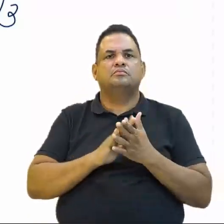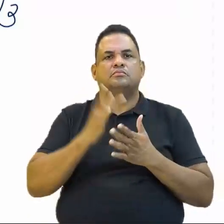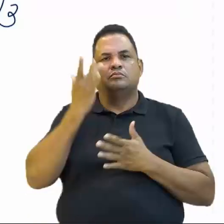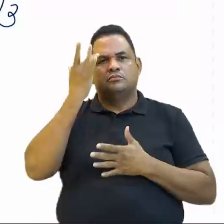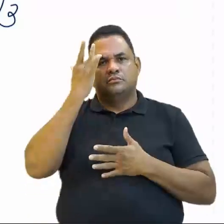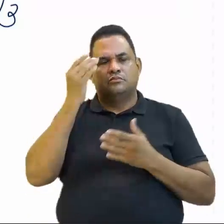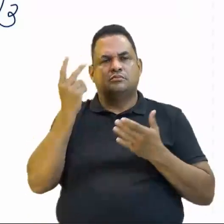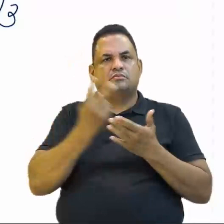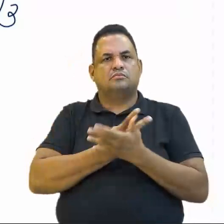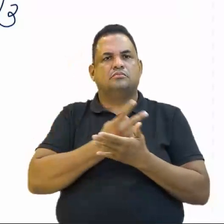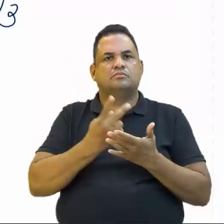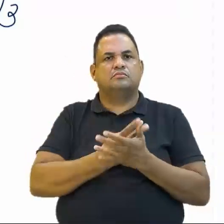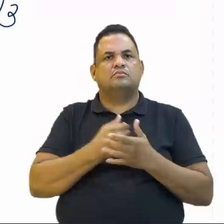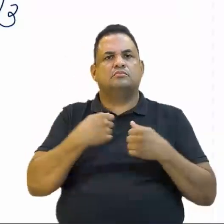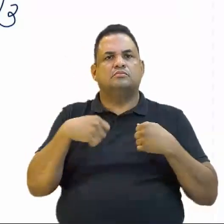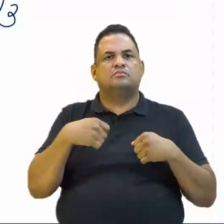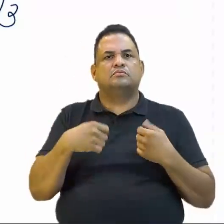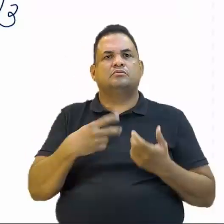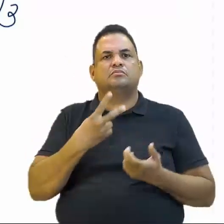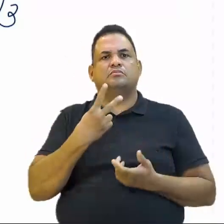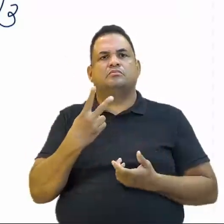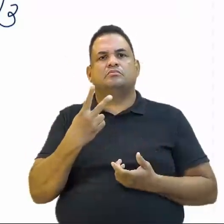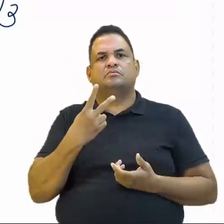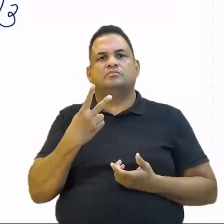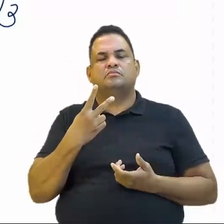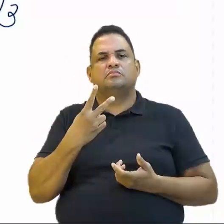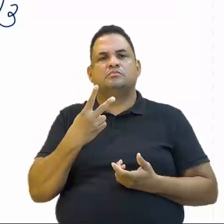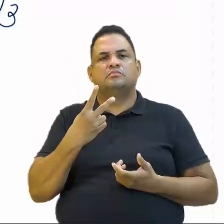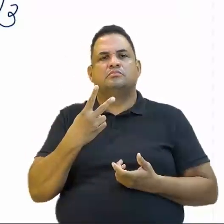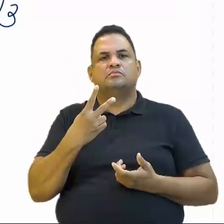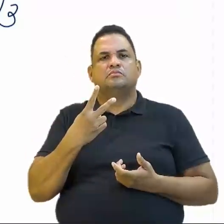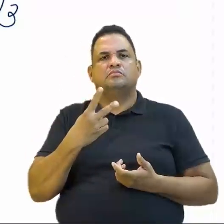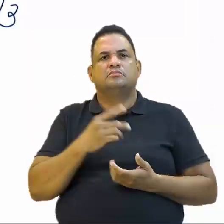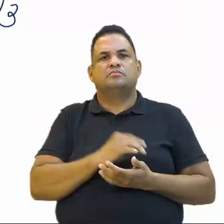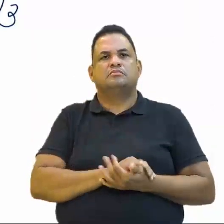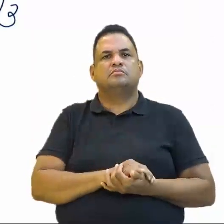errada. Eu preciso de 2 desses